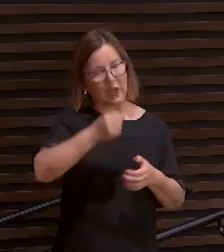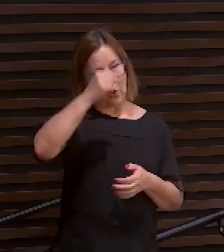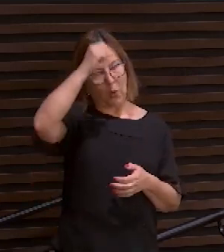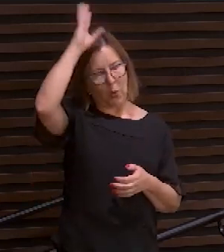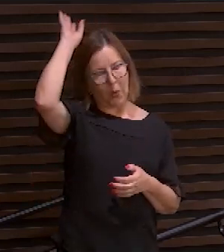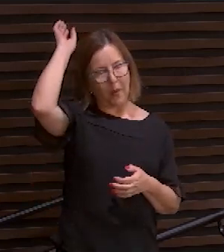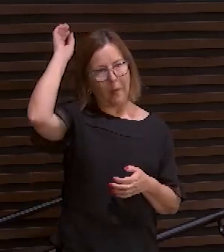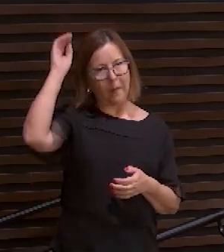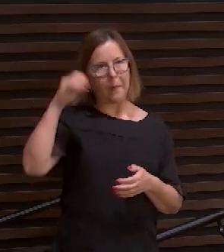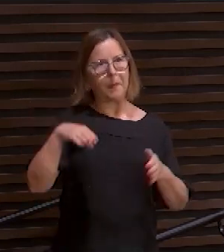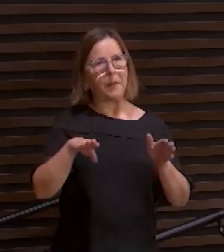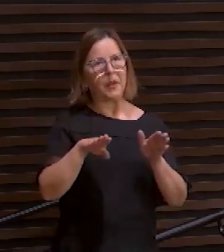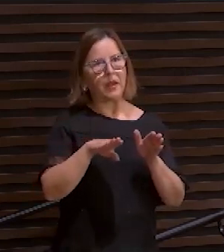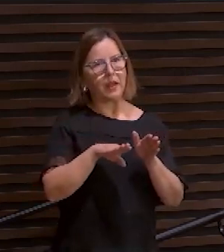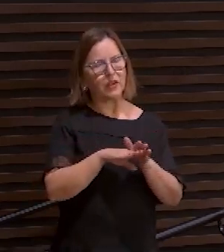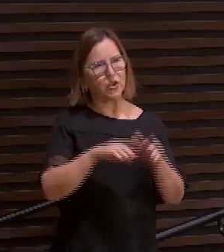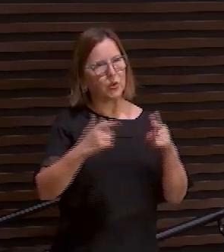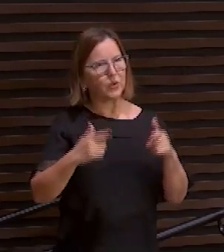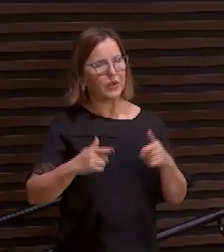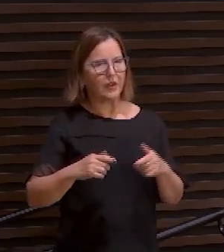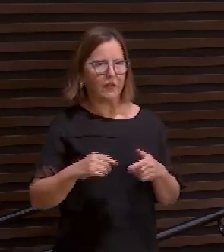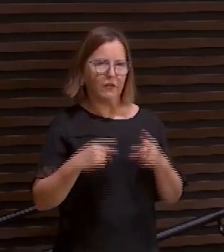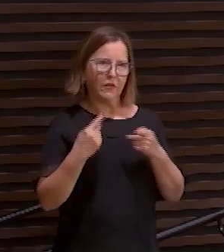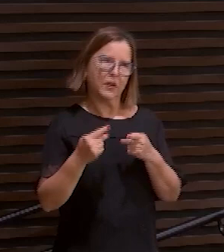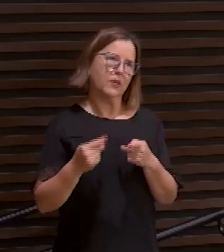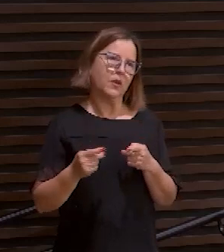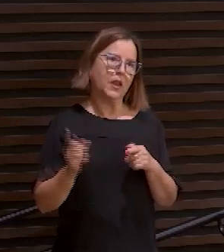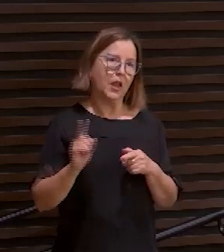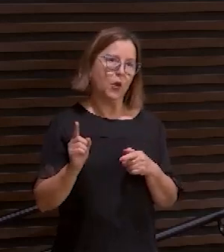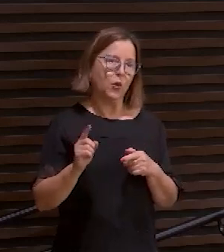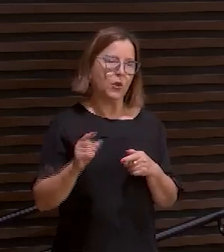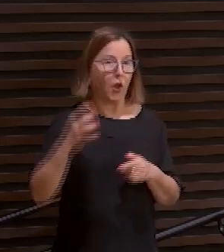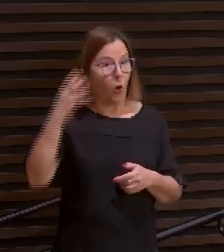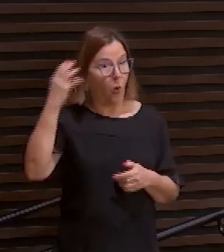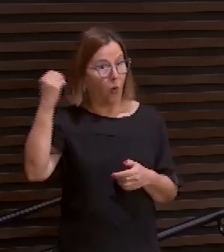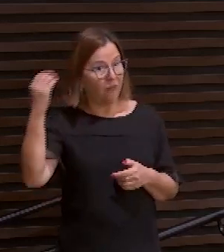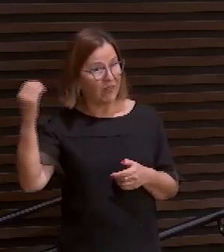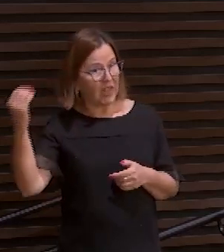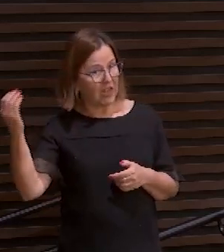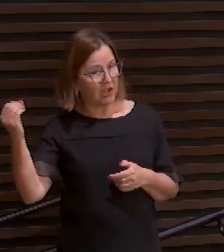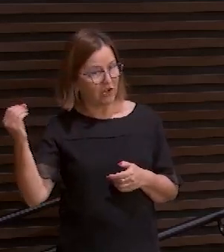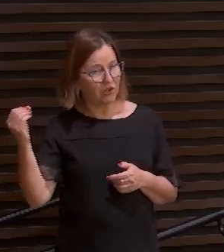num local e ele disse assim, não vamos viajar daqui porque